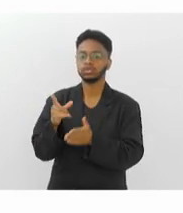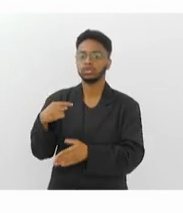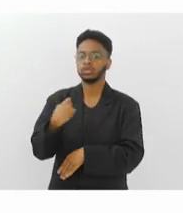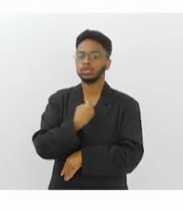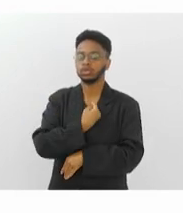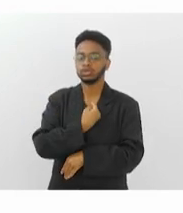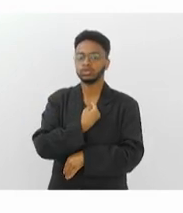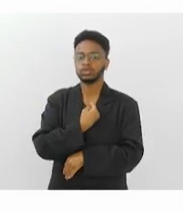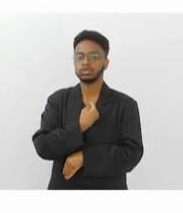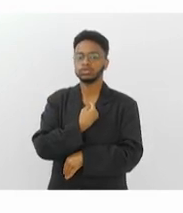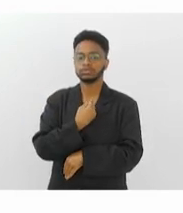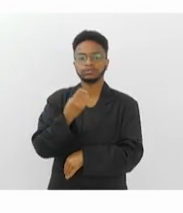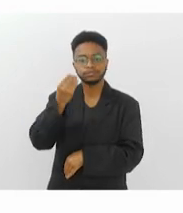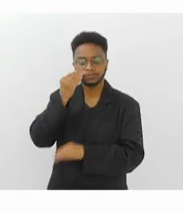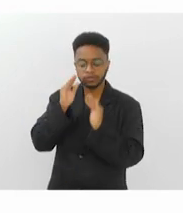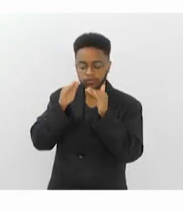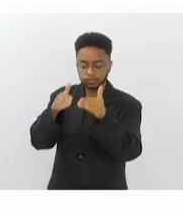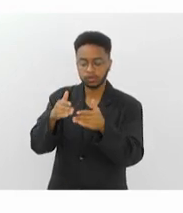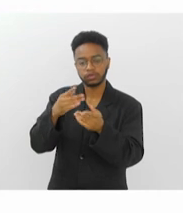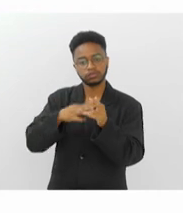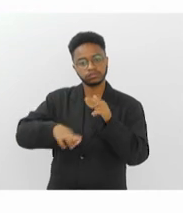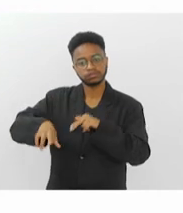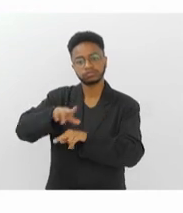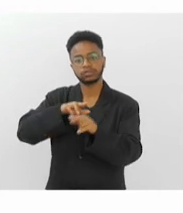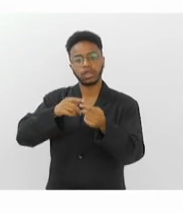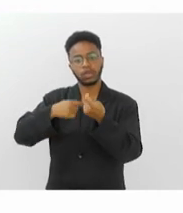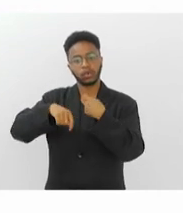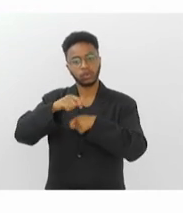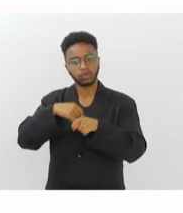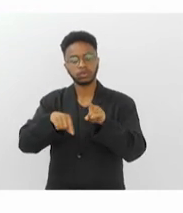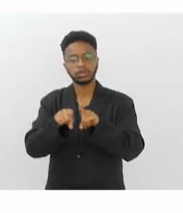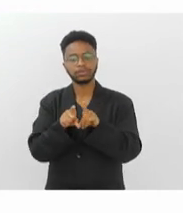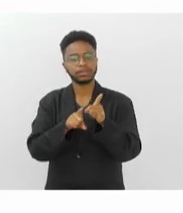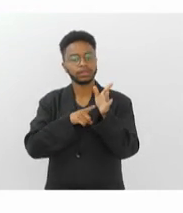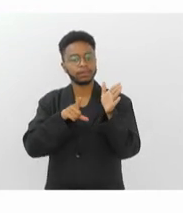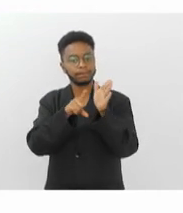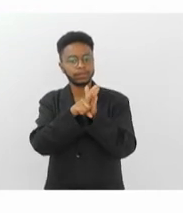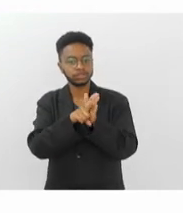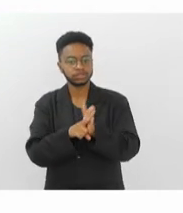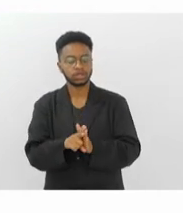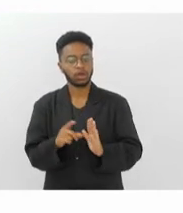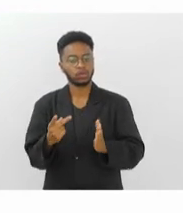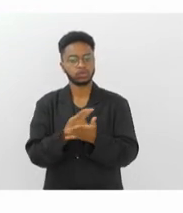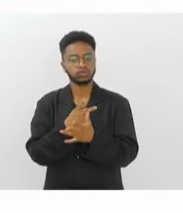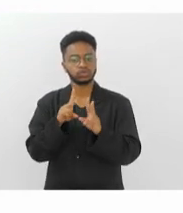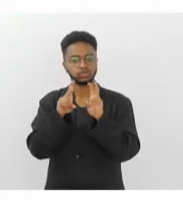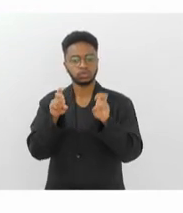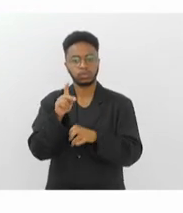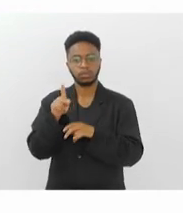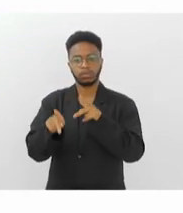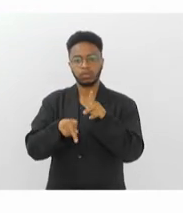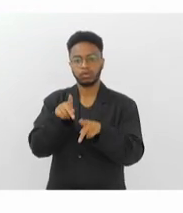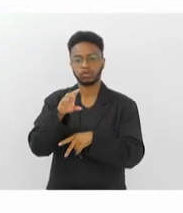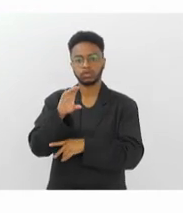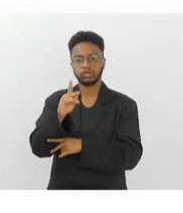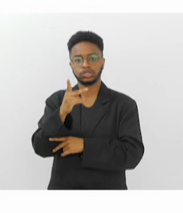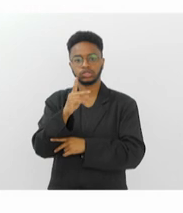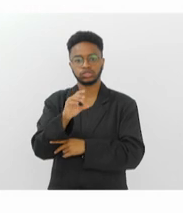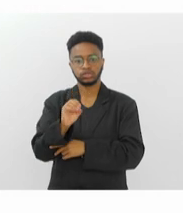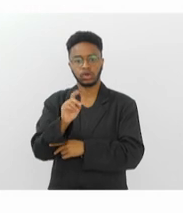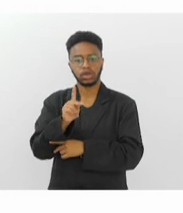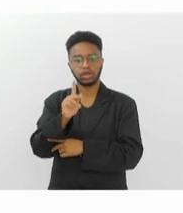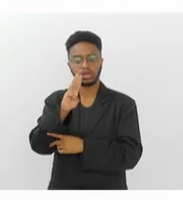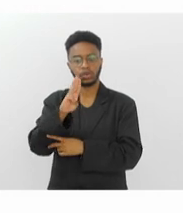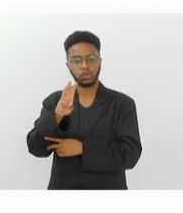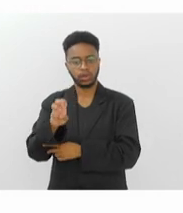na diversificação da economia. Através de uma pesquisa realizada sobre o povo Tchokwe, criamos uma perspectiva pela